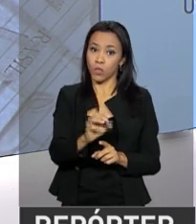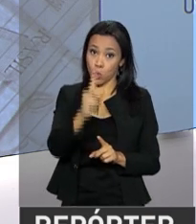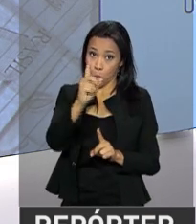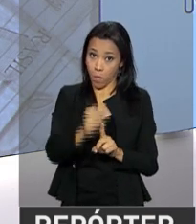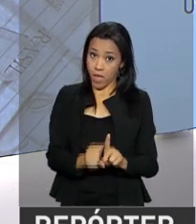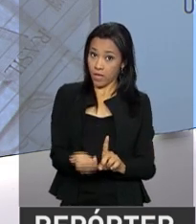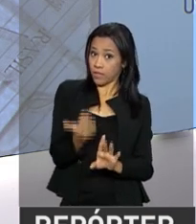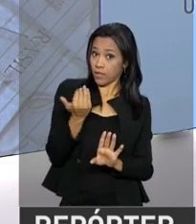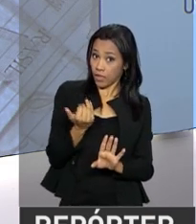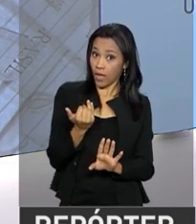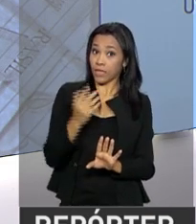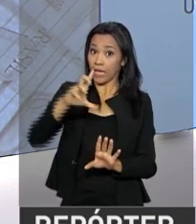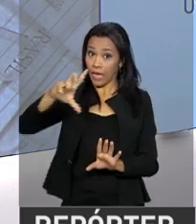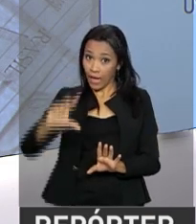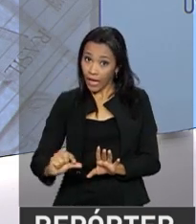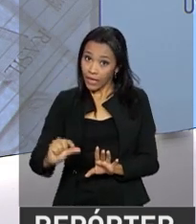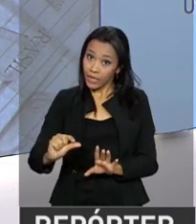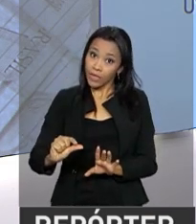atrás, caiu para